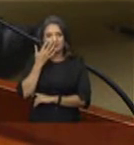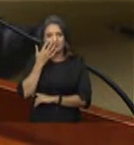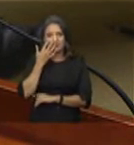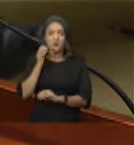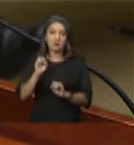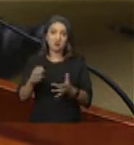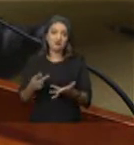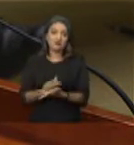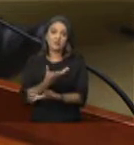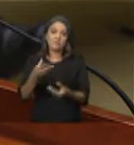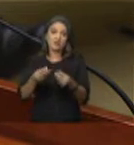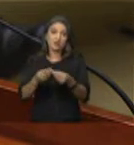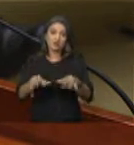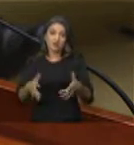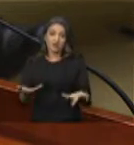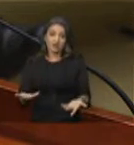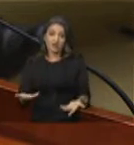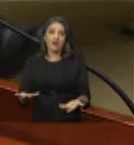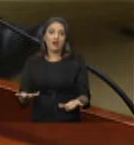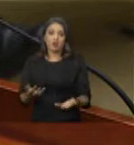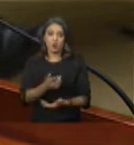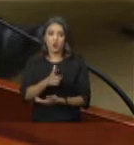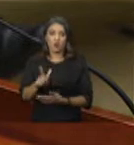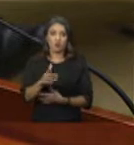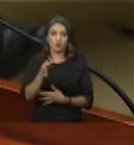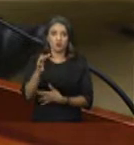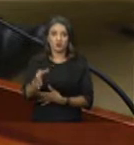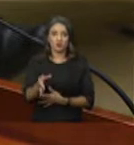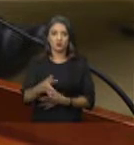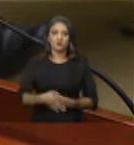prejudicial em caso futuros